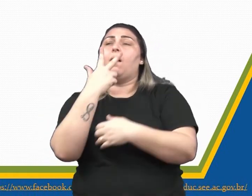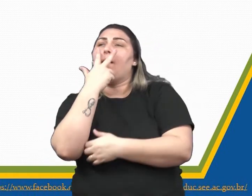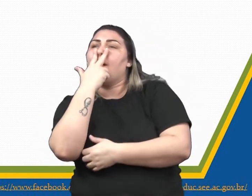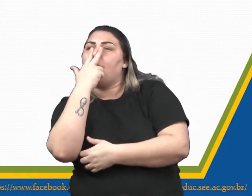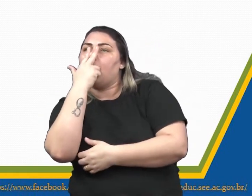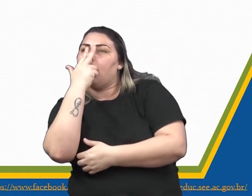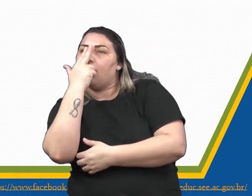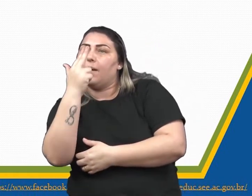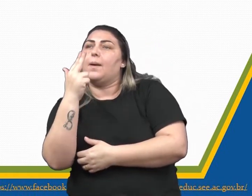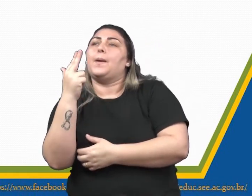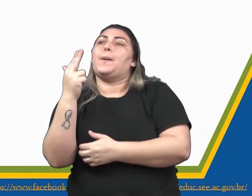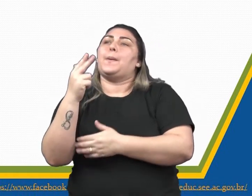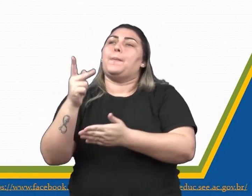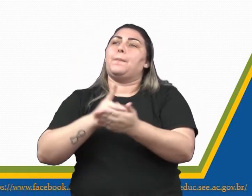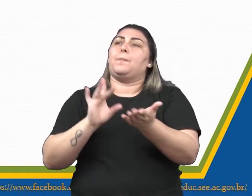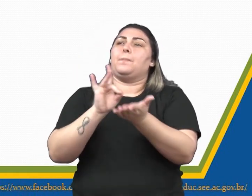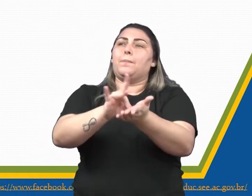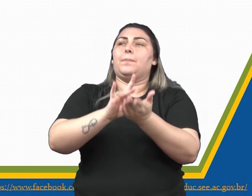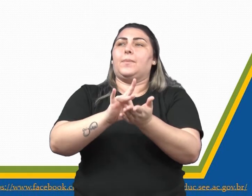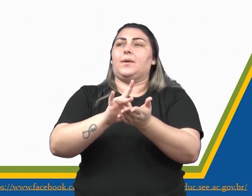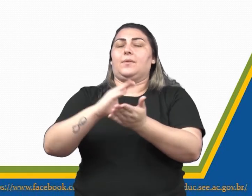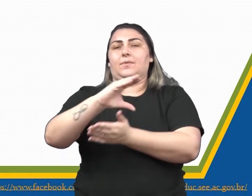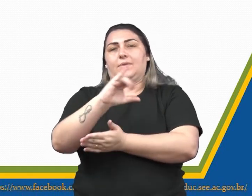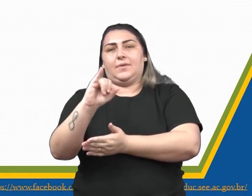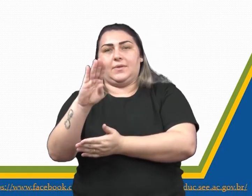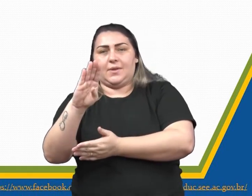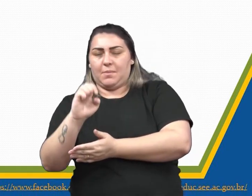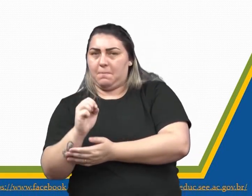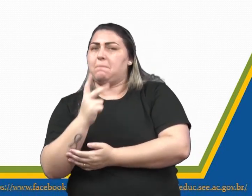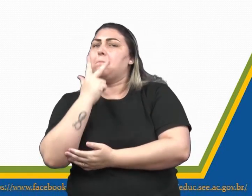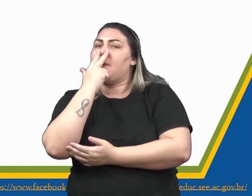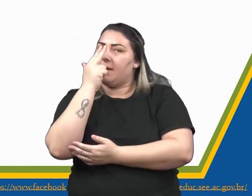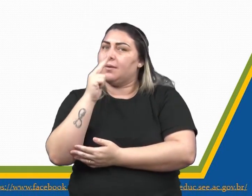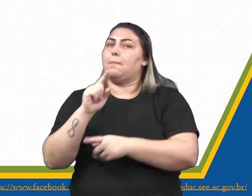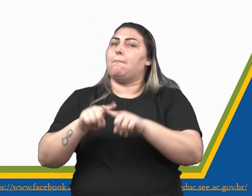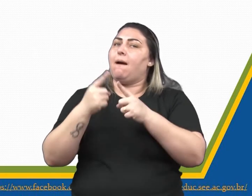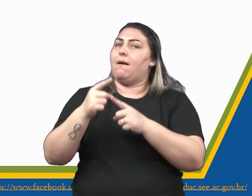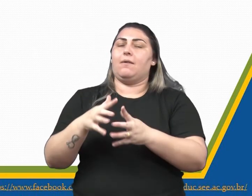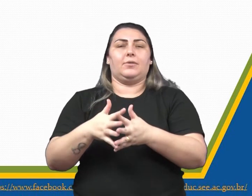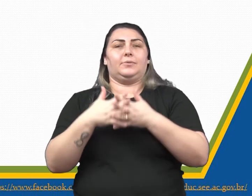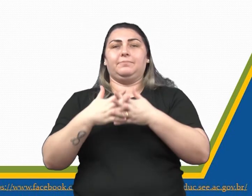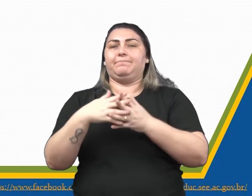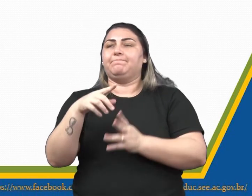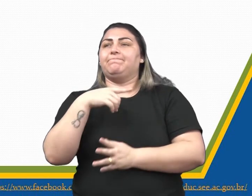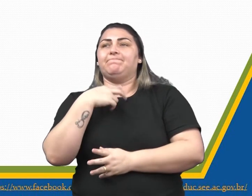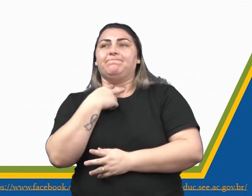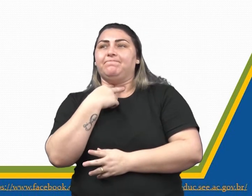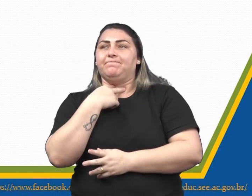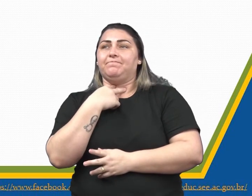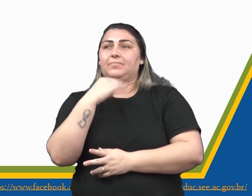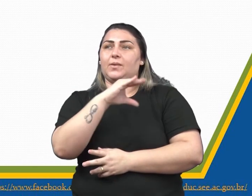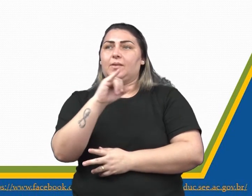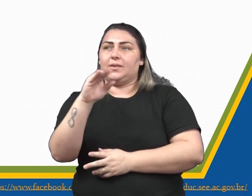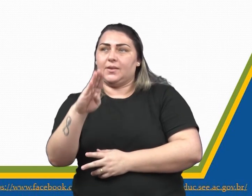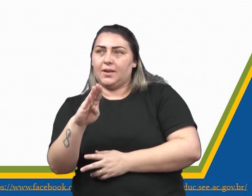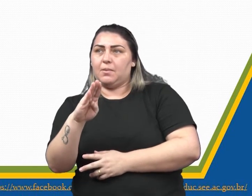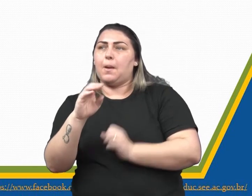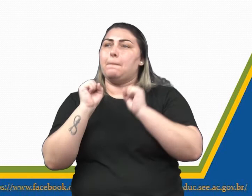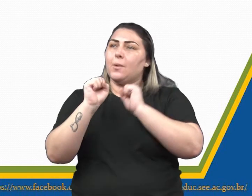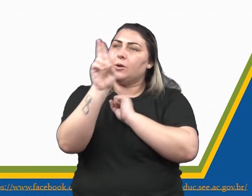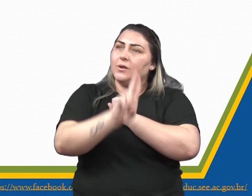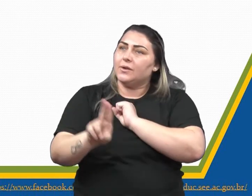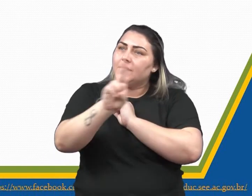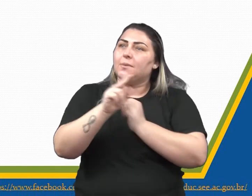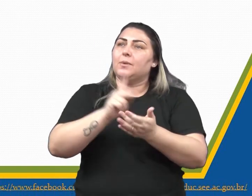entre o poema concreto e o cyberpoema? Eles dois são bem parecidos. E a resposta é: o cyberpoema pode